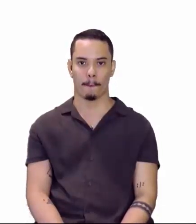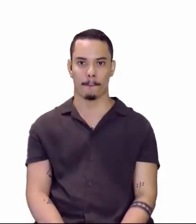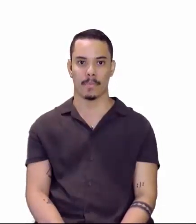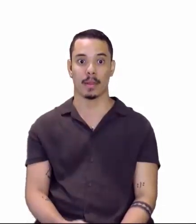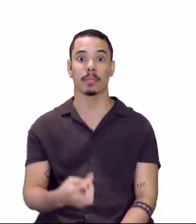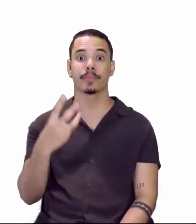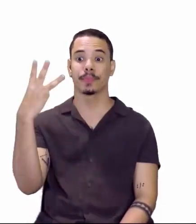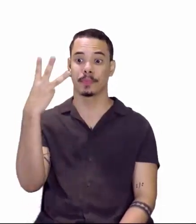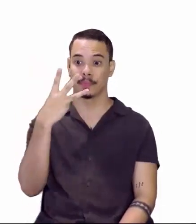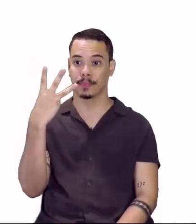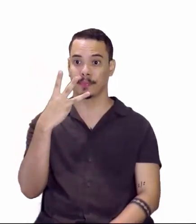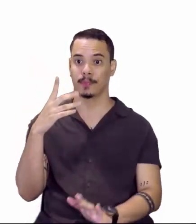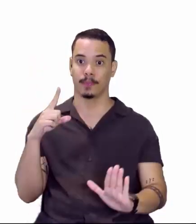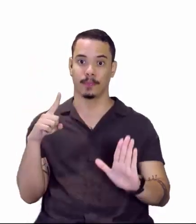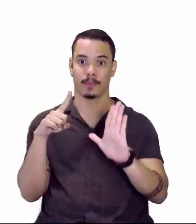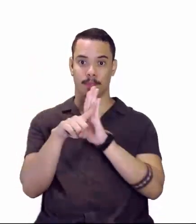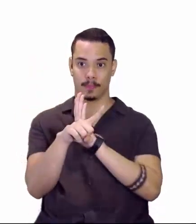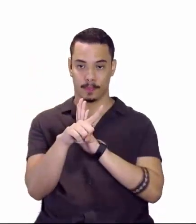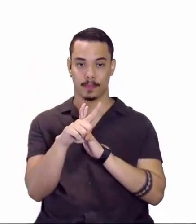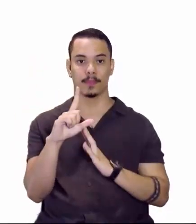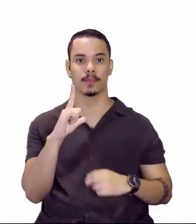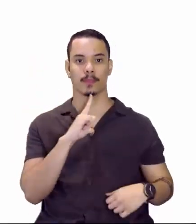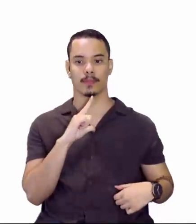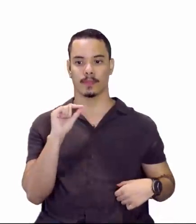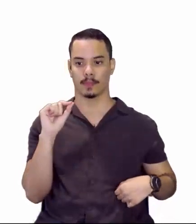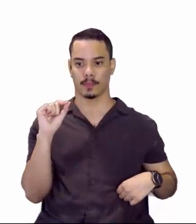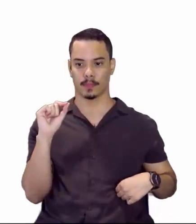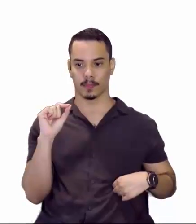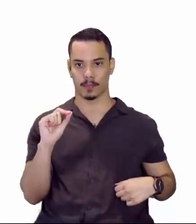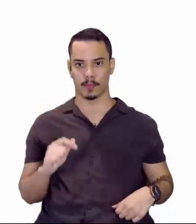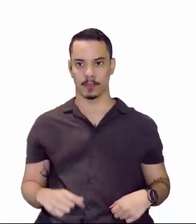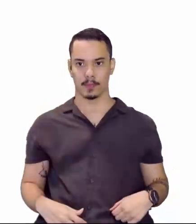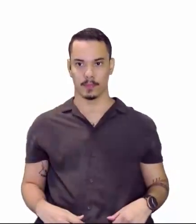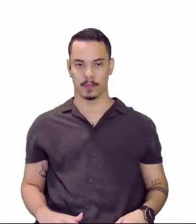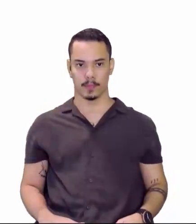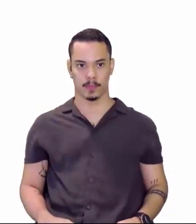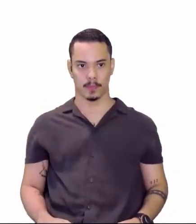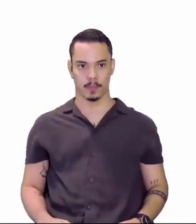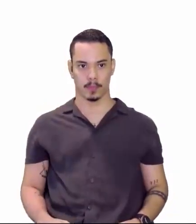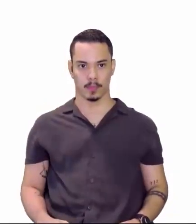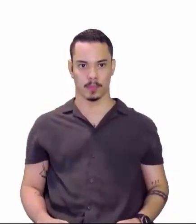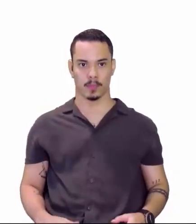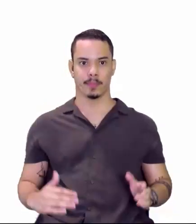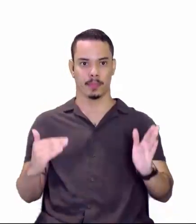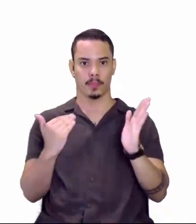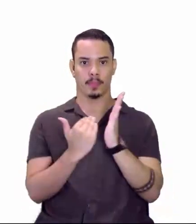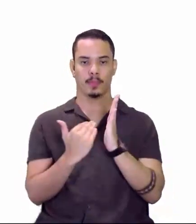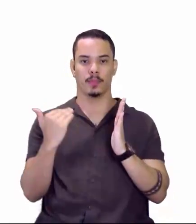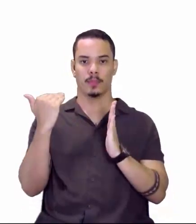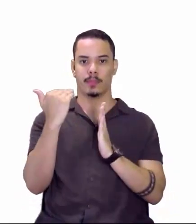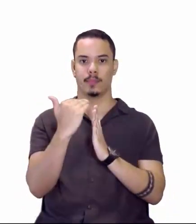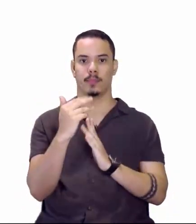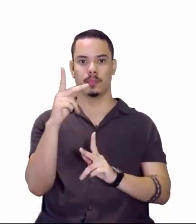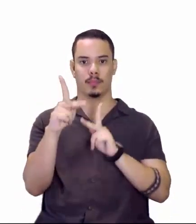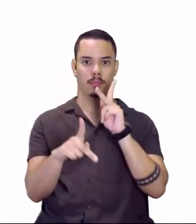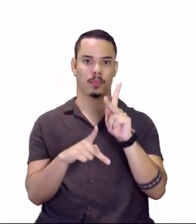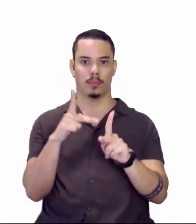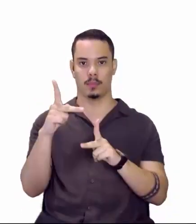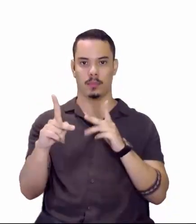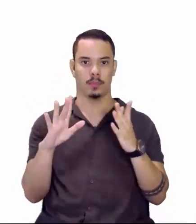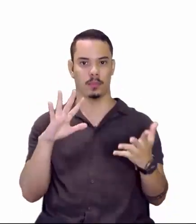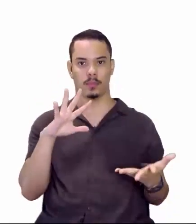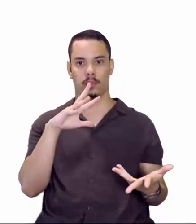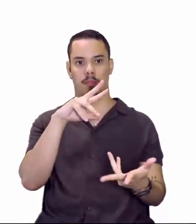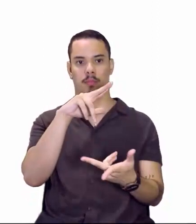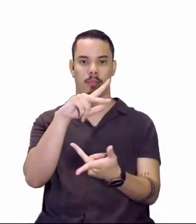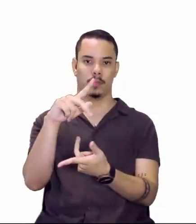Na terceira questão, o enunciado é o seguinte: o aumento da população mundial